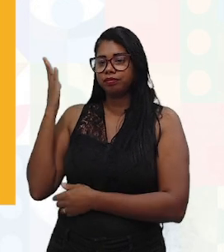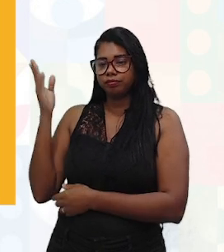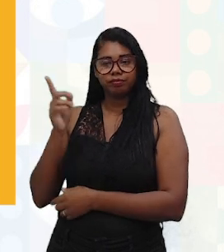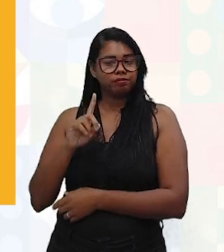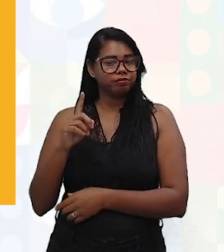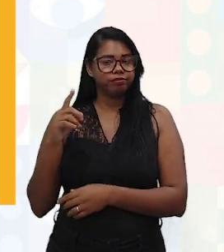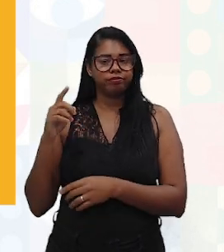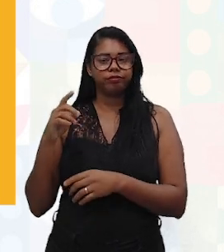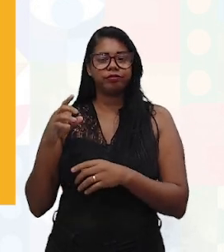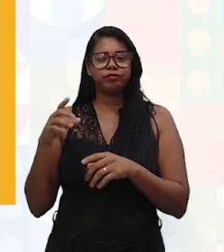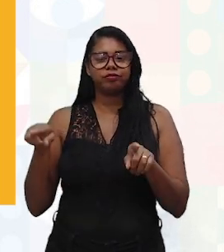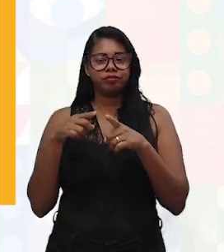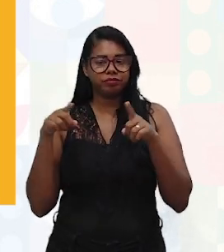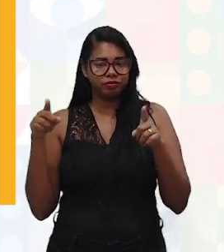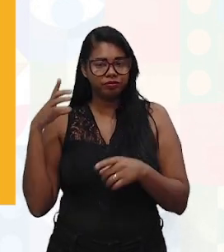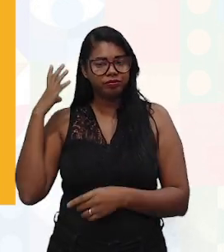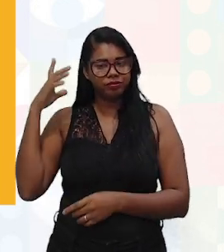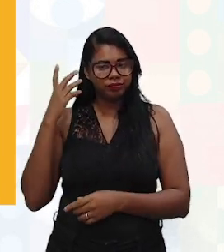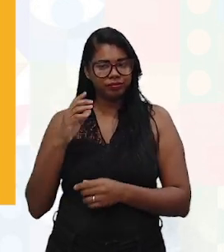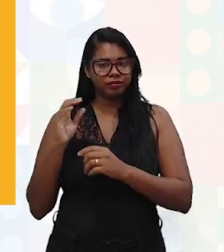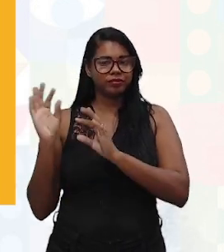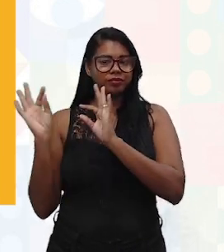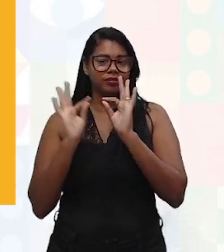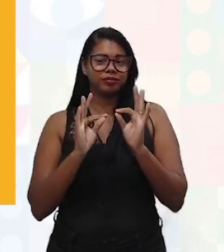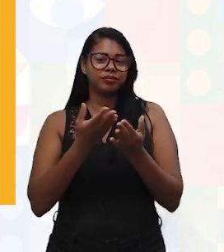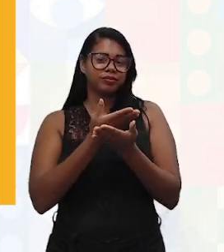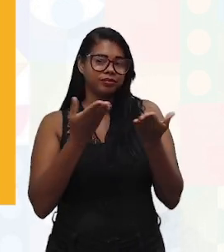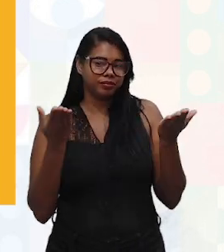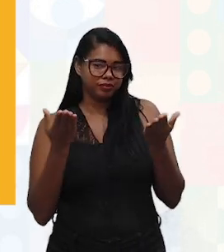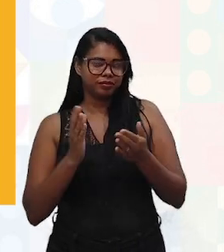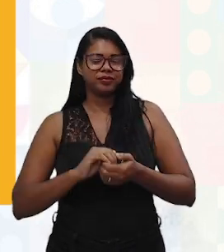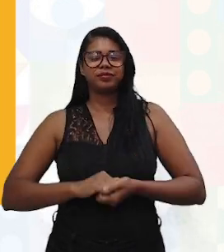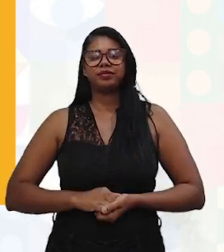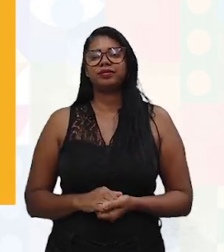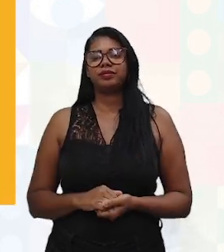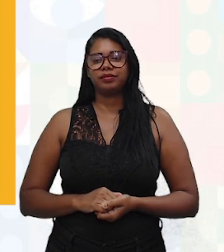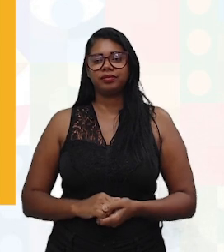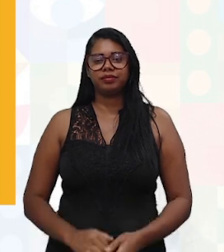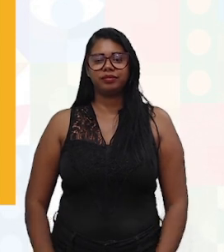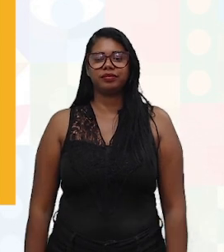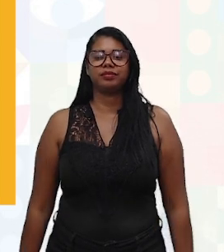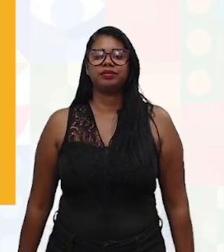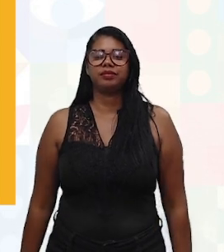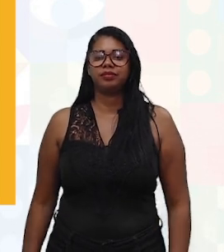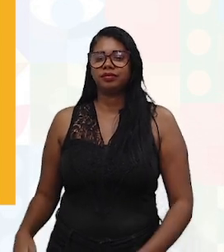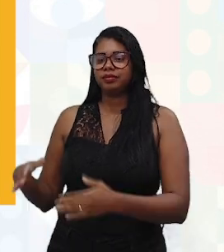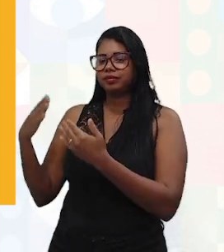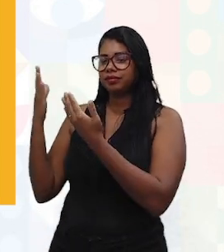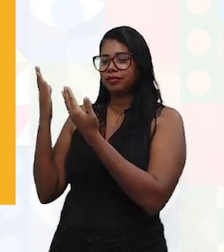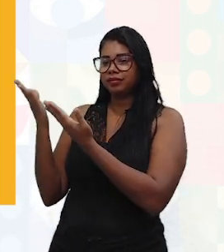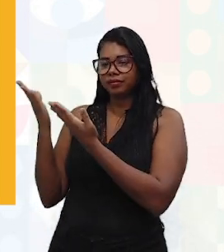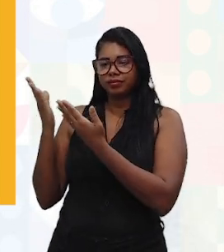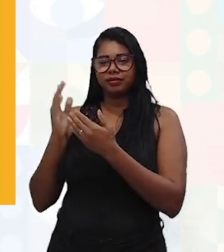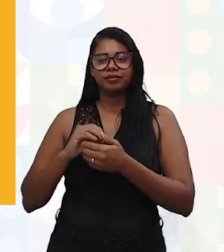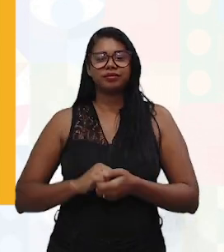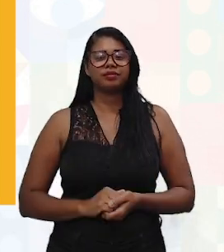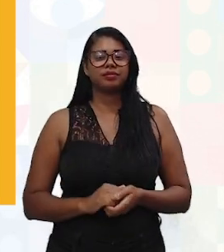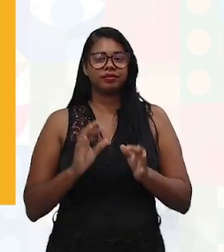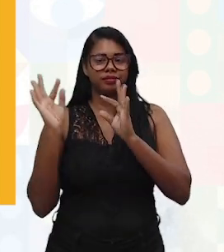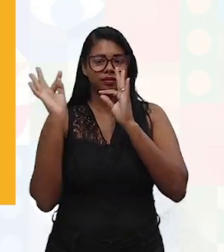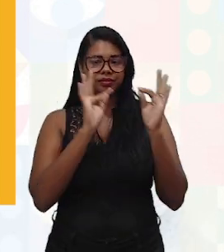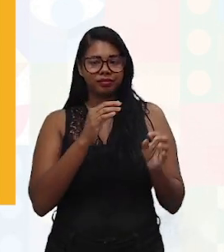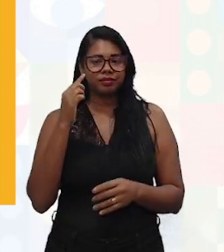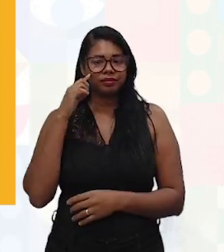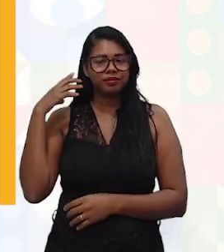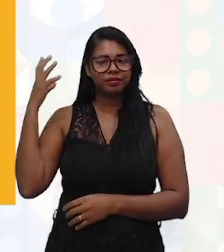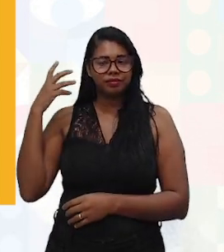porque eu não vou passar esse vexame e não vou colocar você de castigo, obviamente. Então, clica no link e preste atenção na música, tá